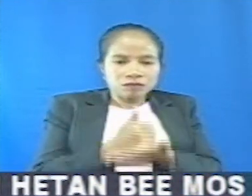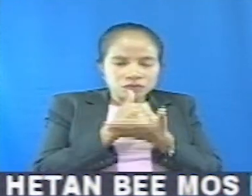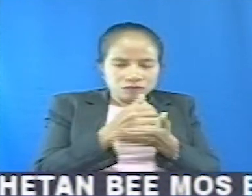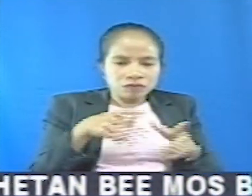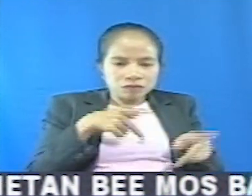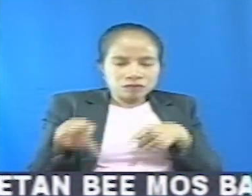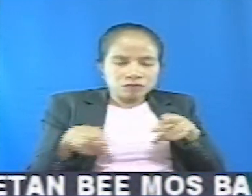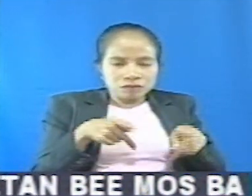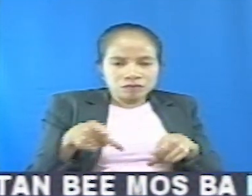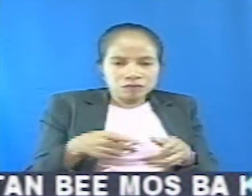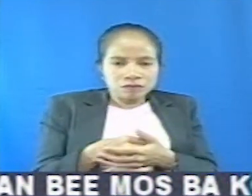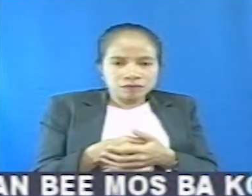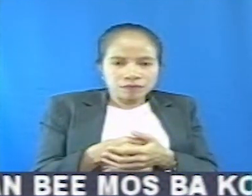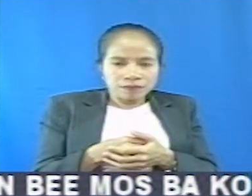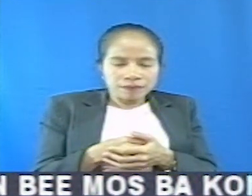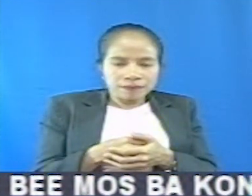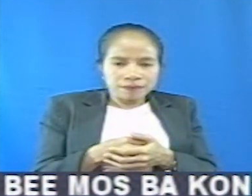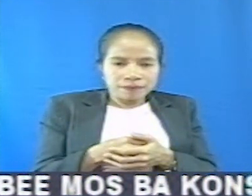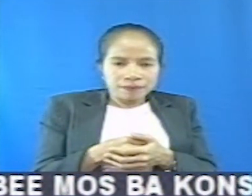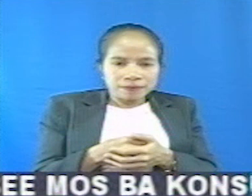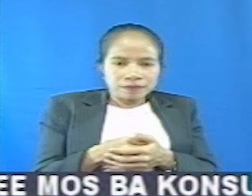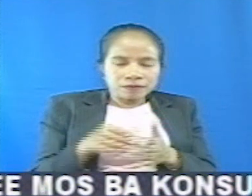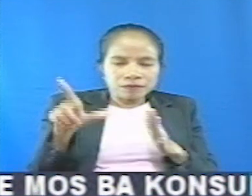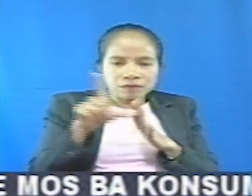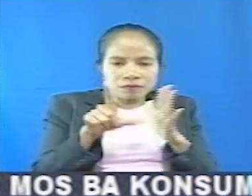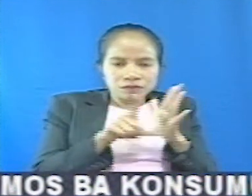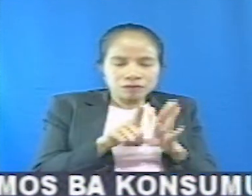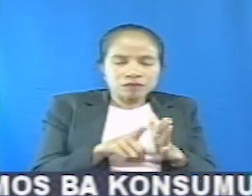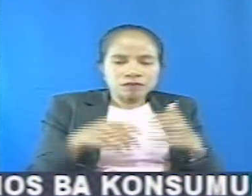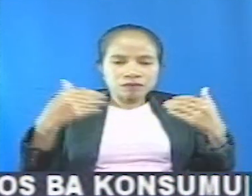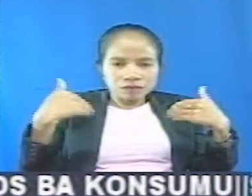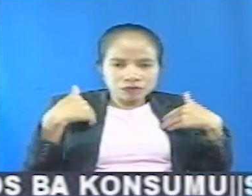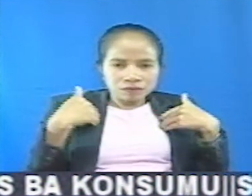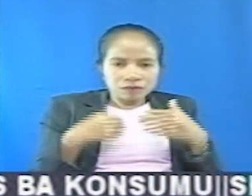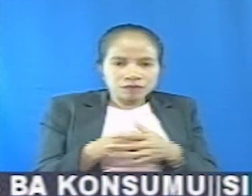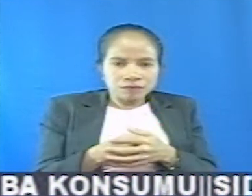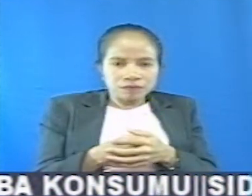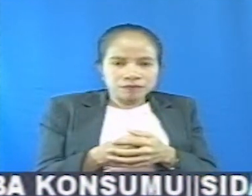salva, salva povo, ho, lei se leve a limite, né, e tamo de limite, ho,